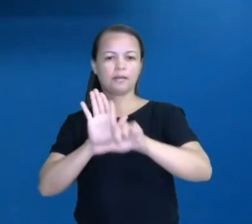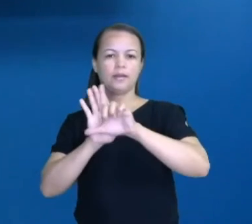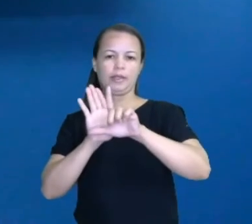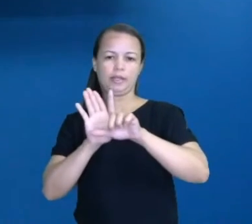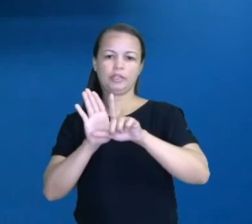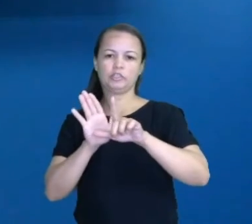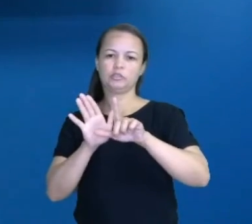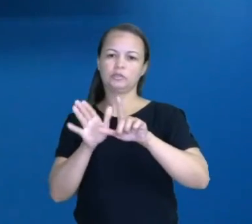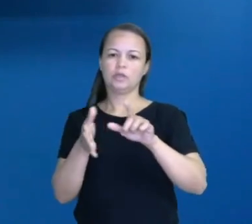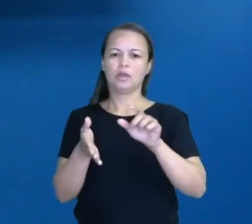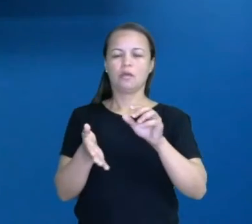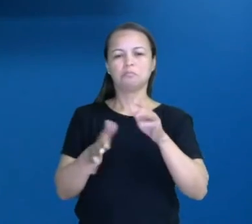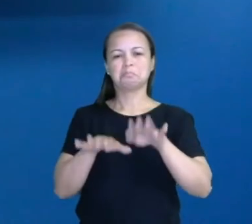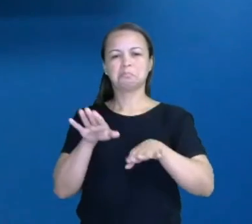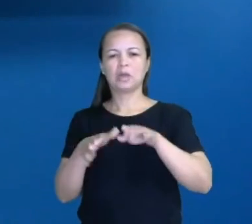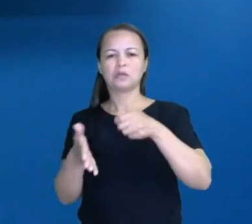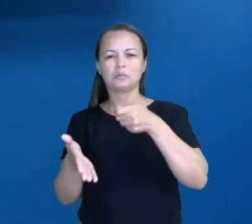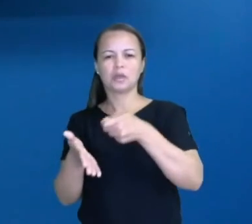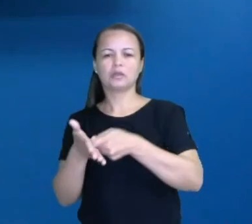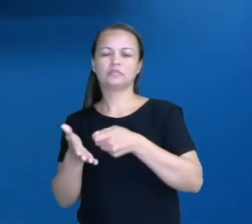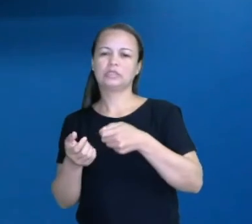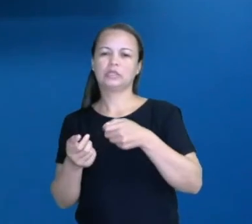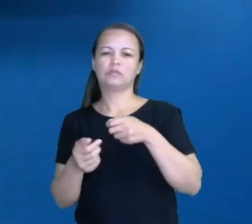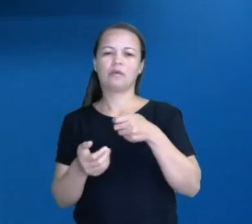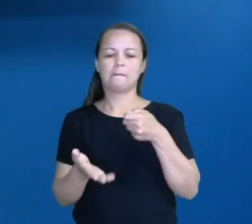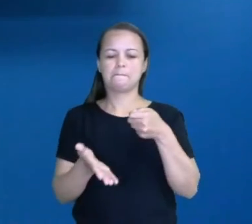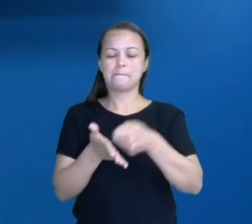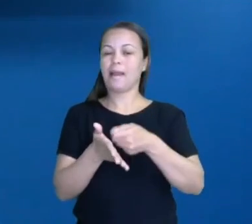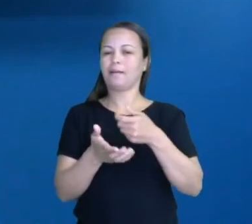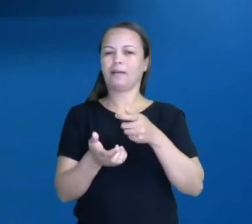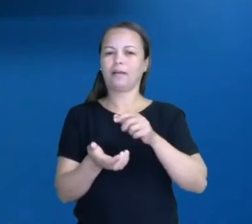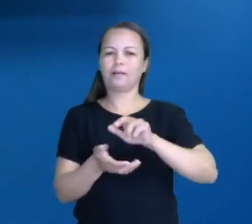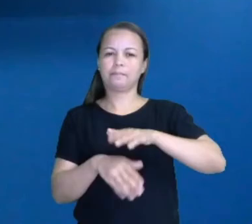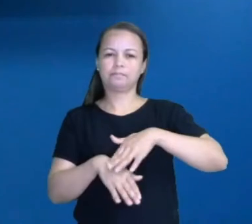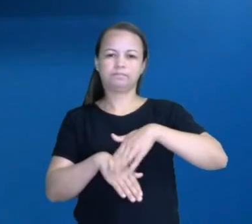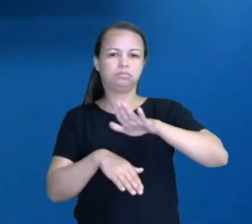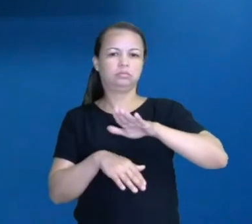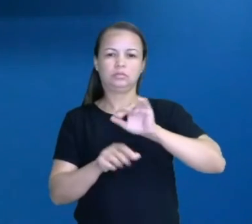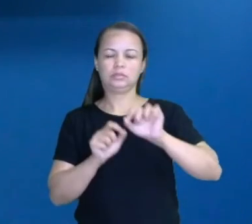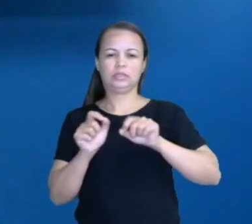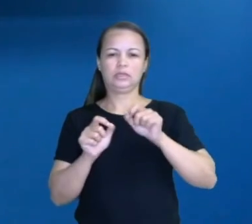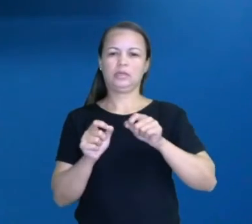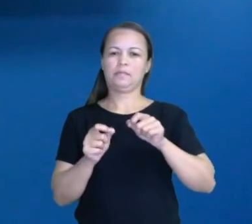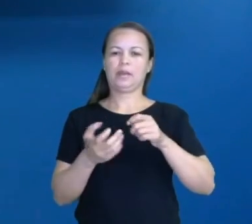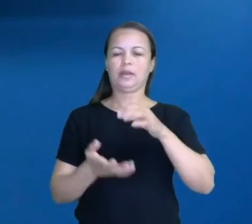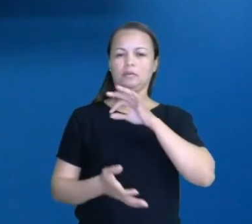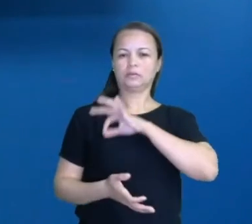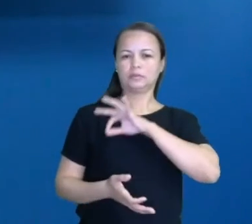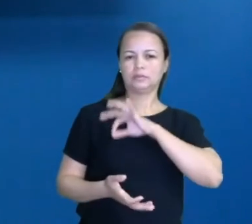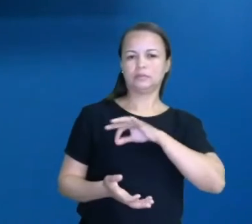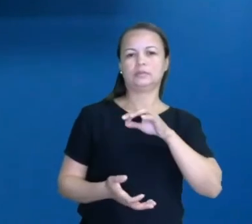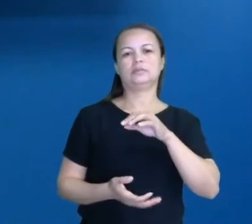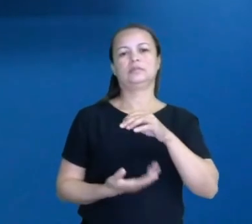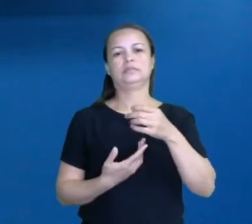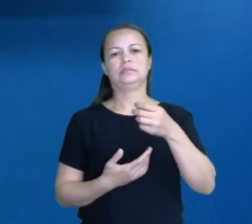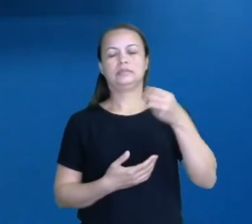rígidas, você não tenha que pagar hora extra, você não tenha que pagar um 13º